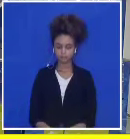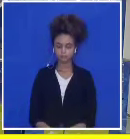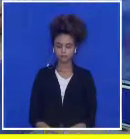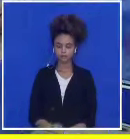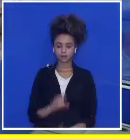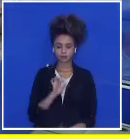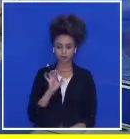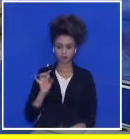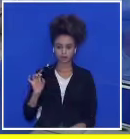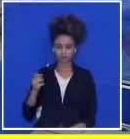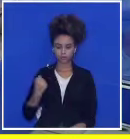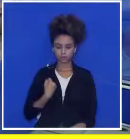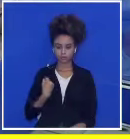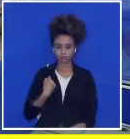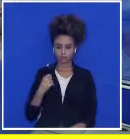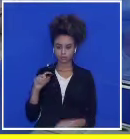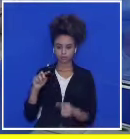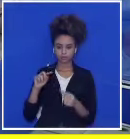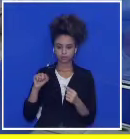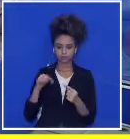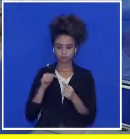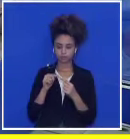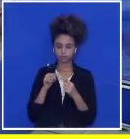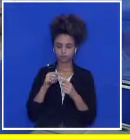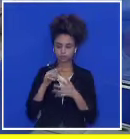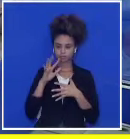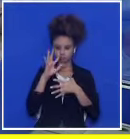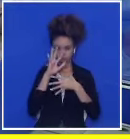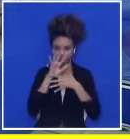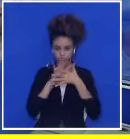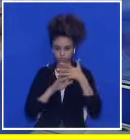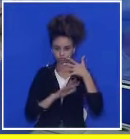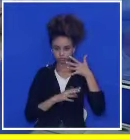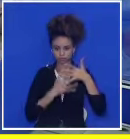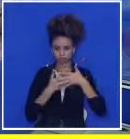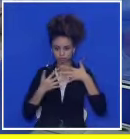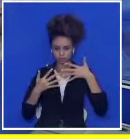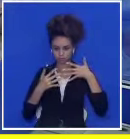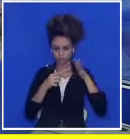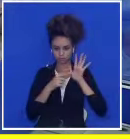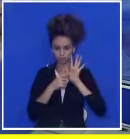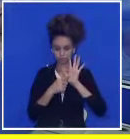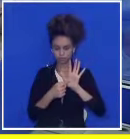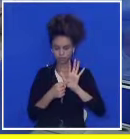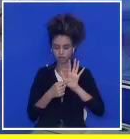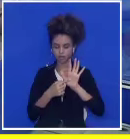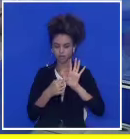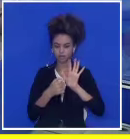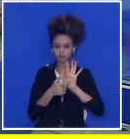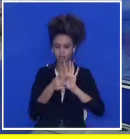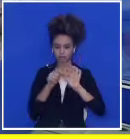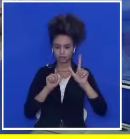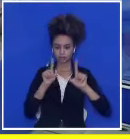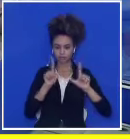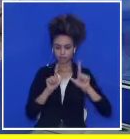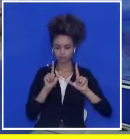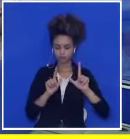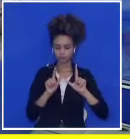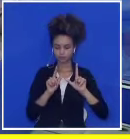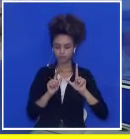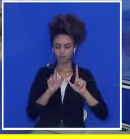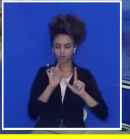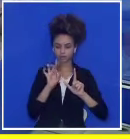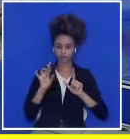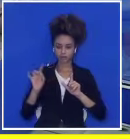cada número corresponde a um time de futebol, conforme a tabela de times exposta na tela da TV. Cada número corresponde a um time de